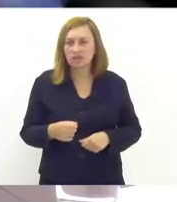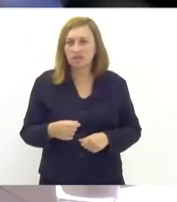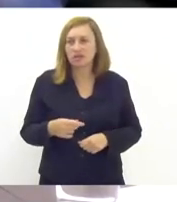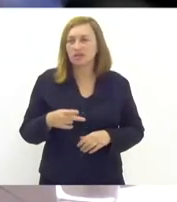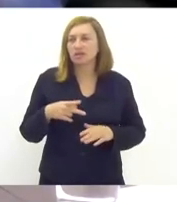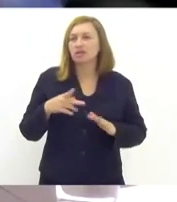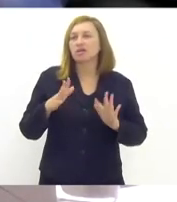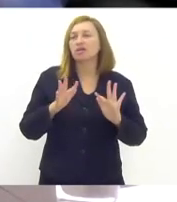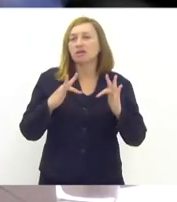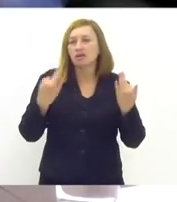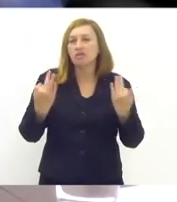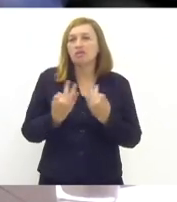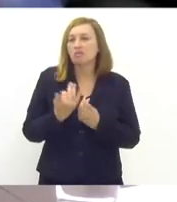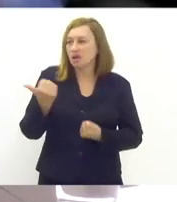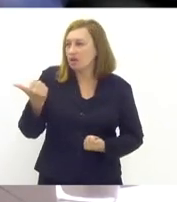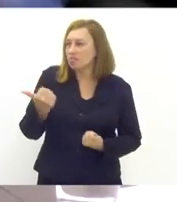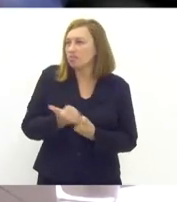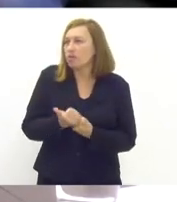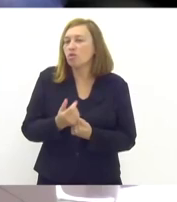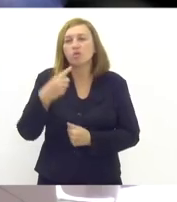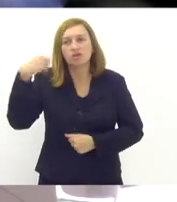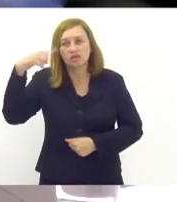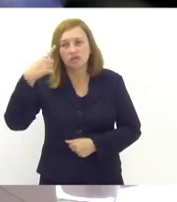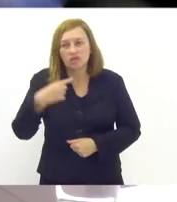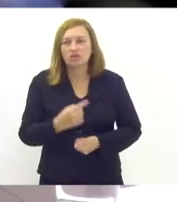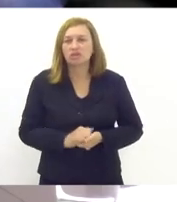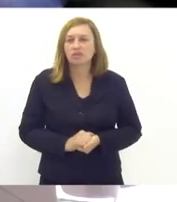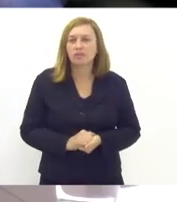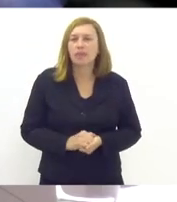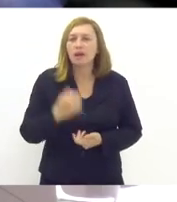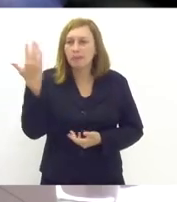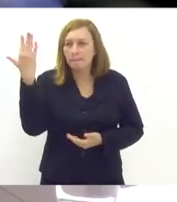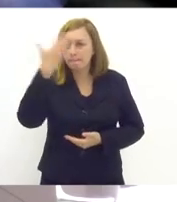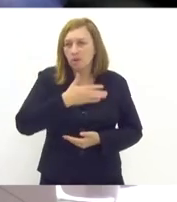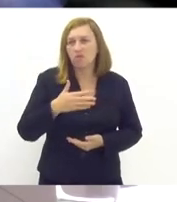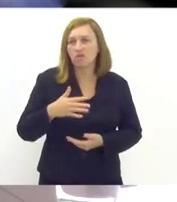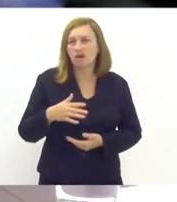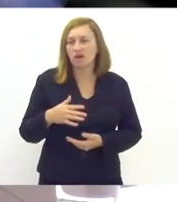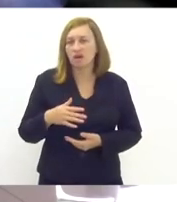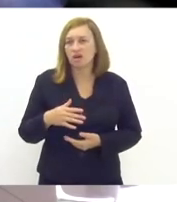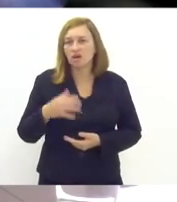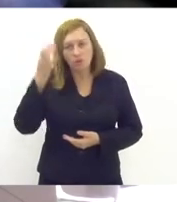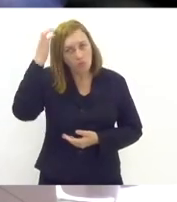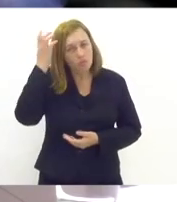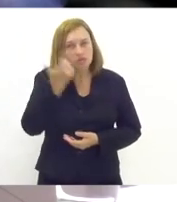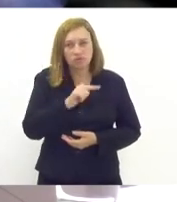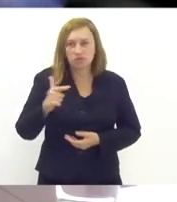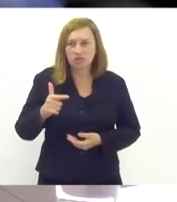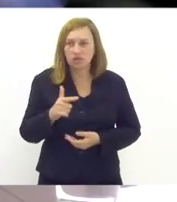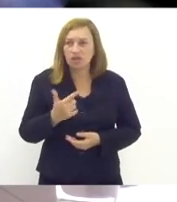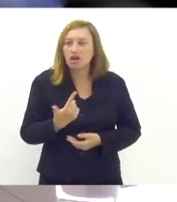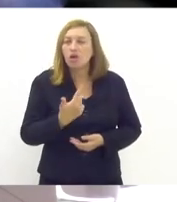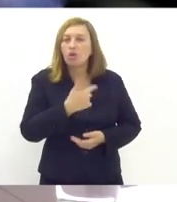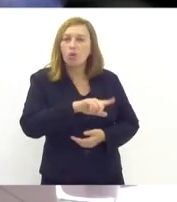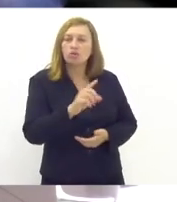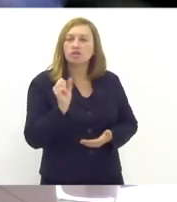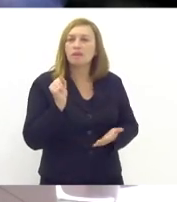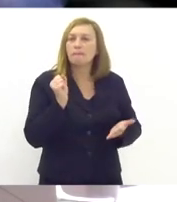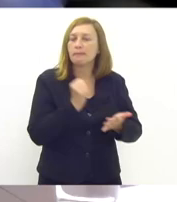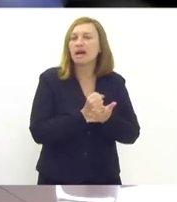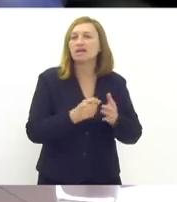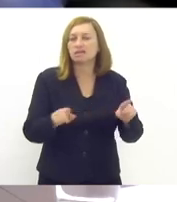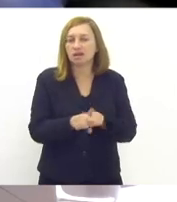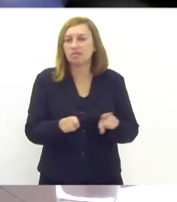família, com seus advogados, com uma rede de solidariedade para provar a sua inocência. O que é uma outra marca. Porque, assim,